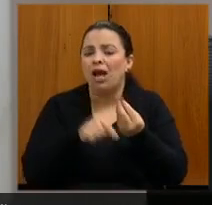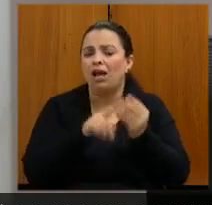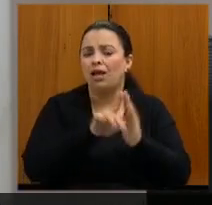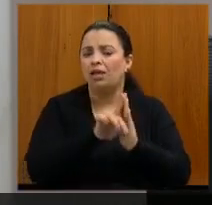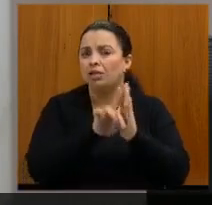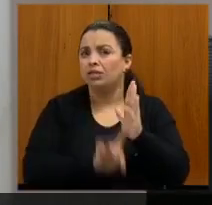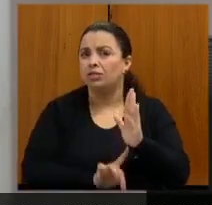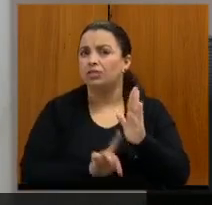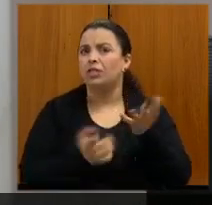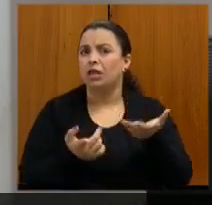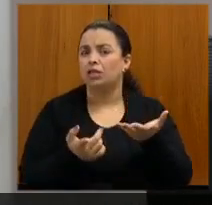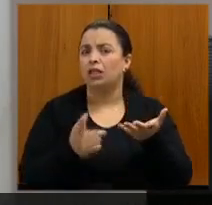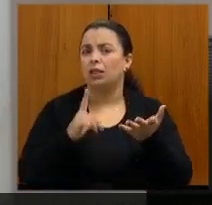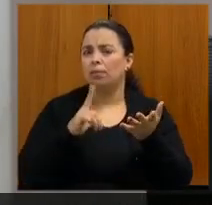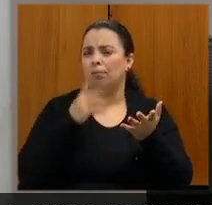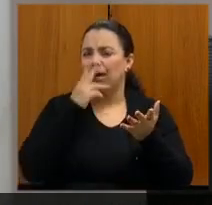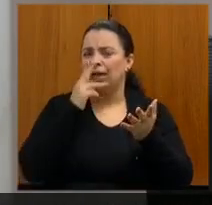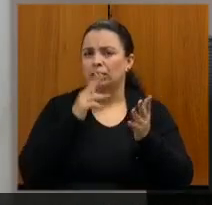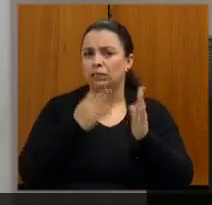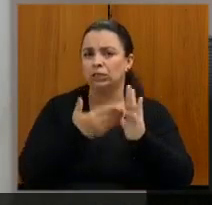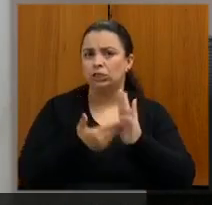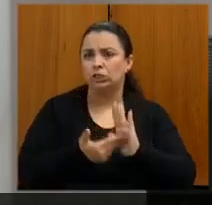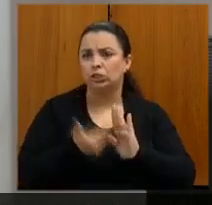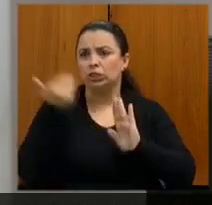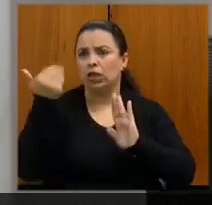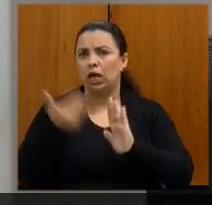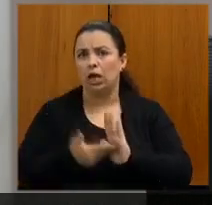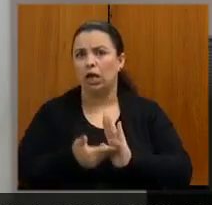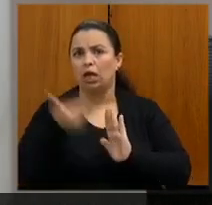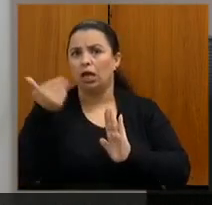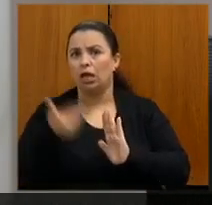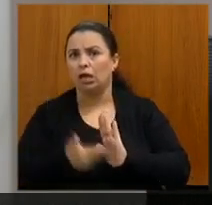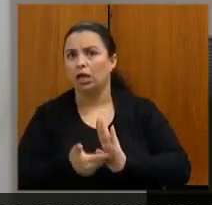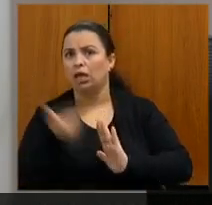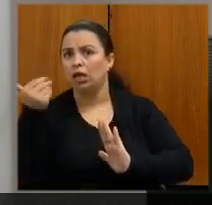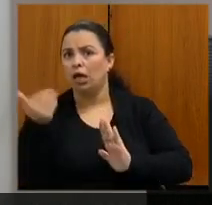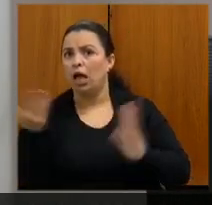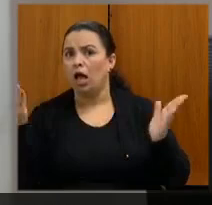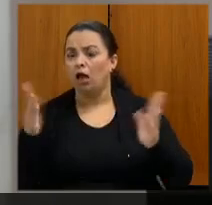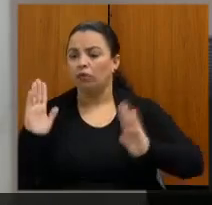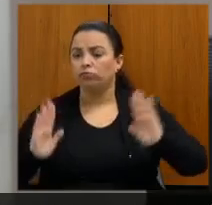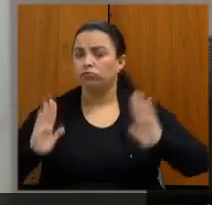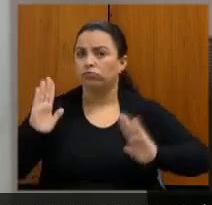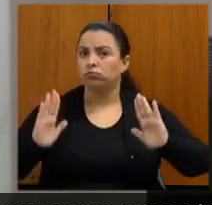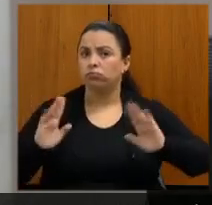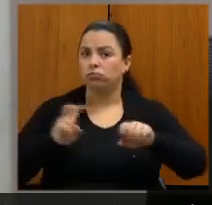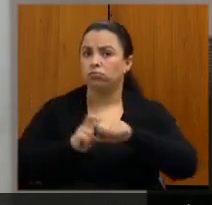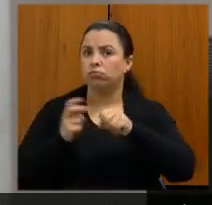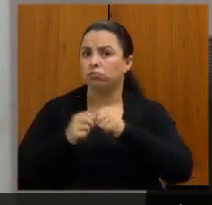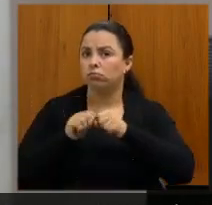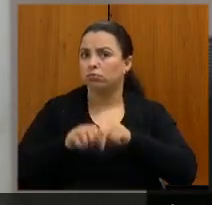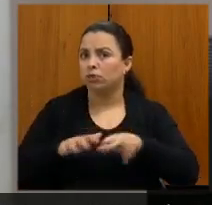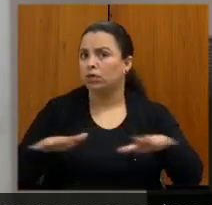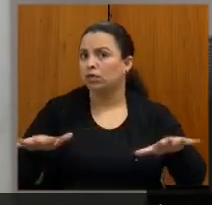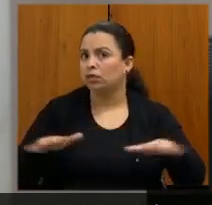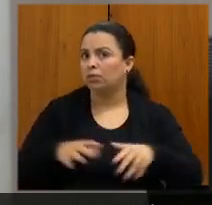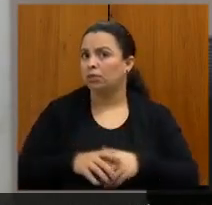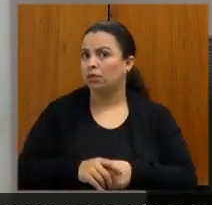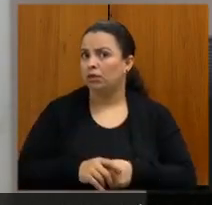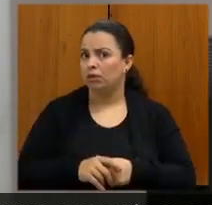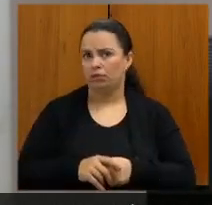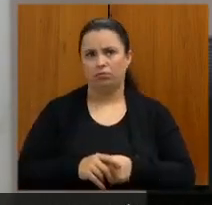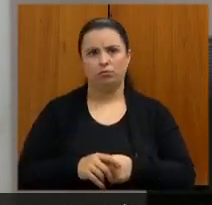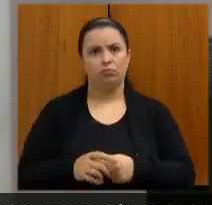direitos eles são violados em plena pandemia em plena com anemia não se